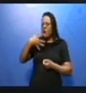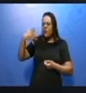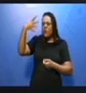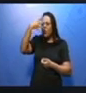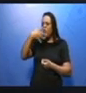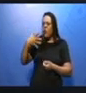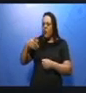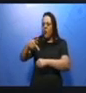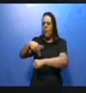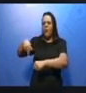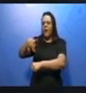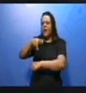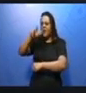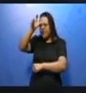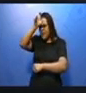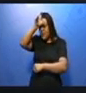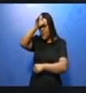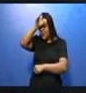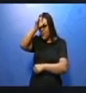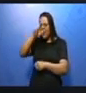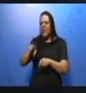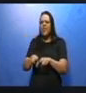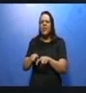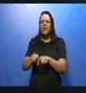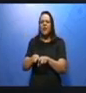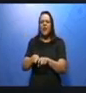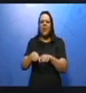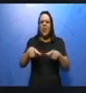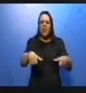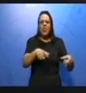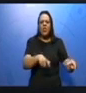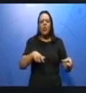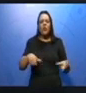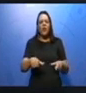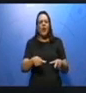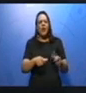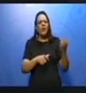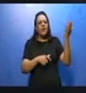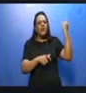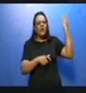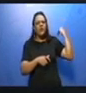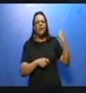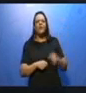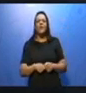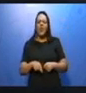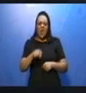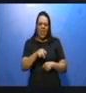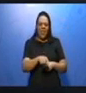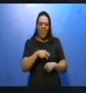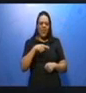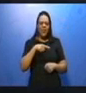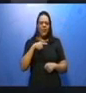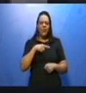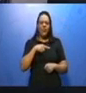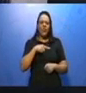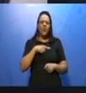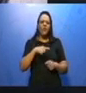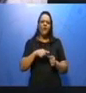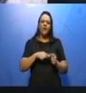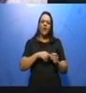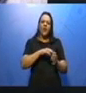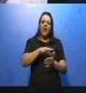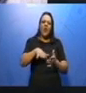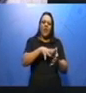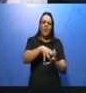civilizações antigas. E aí, a espiritualidade que havia nesses lugares o deixava encantado,